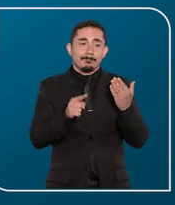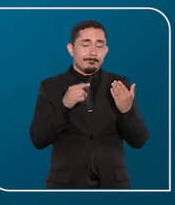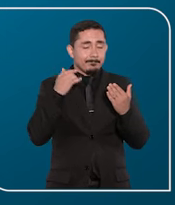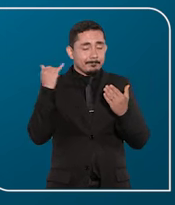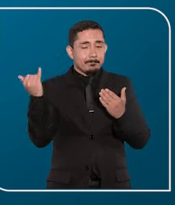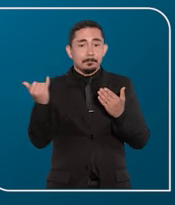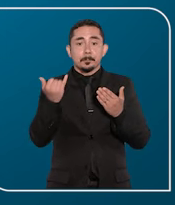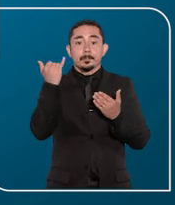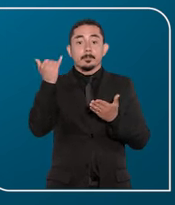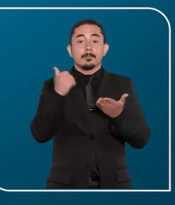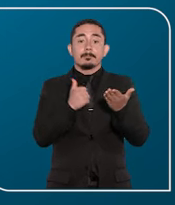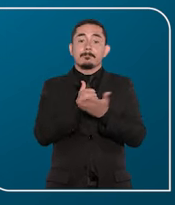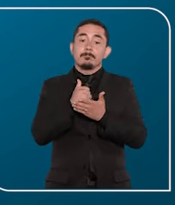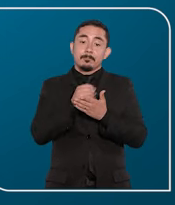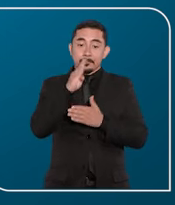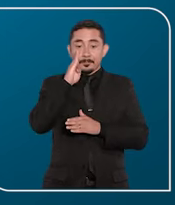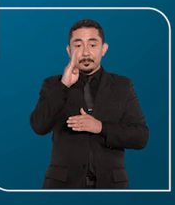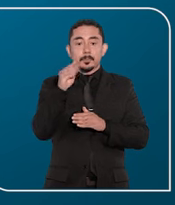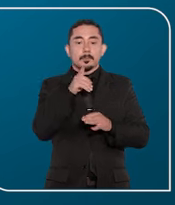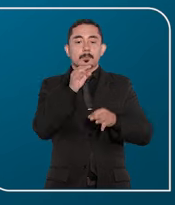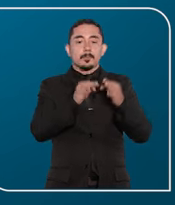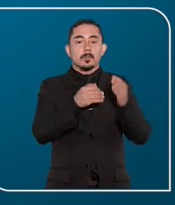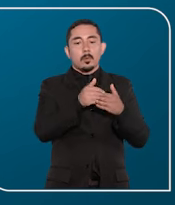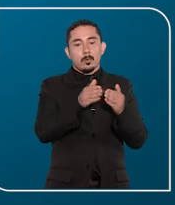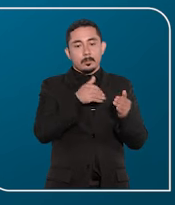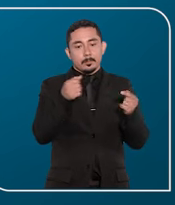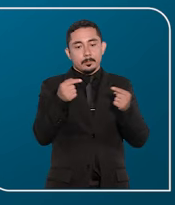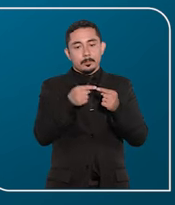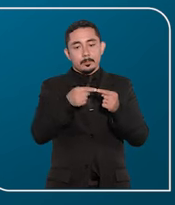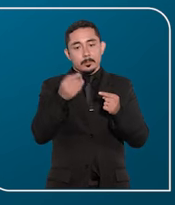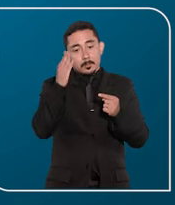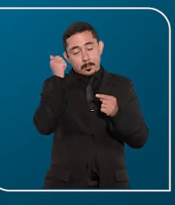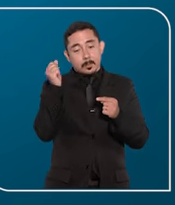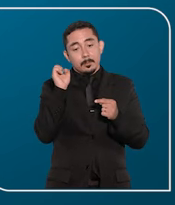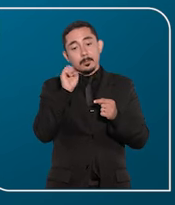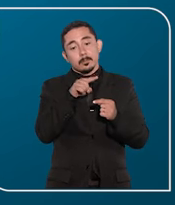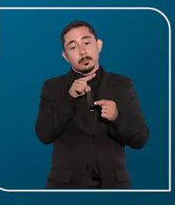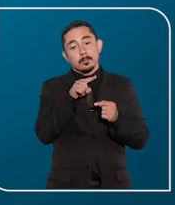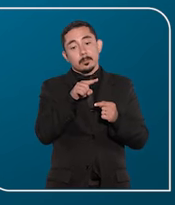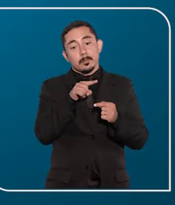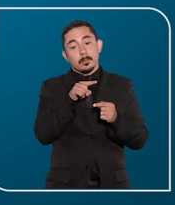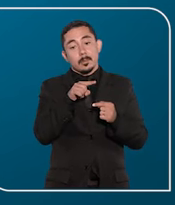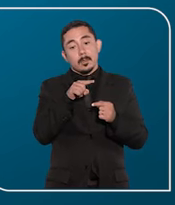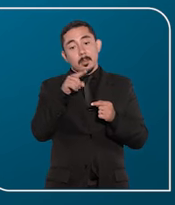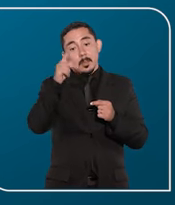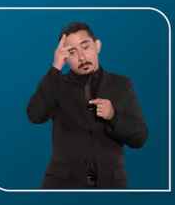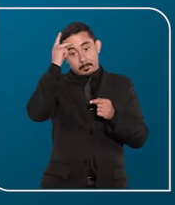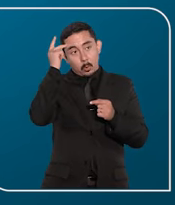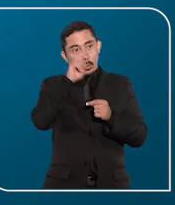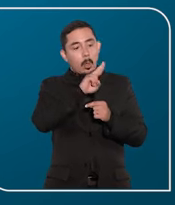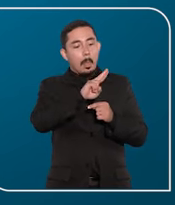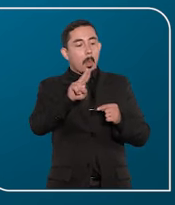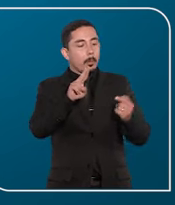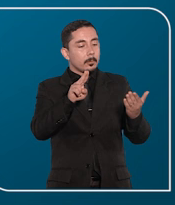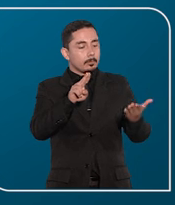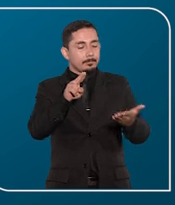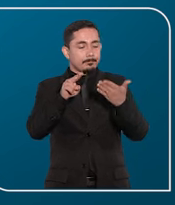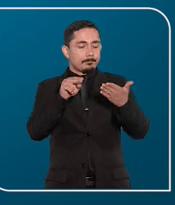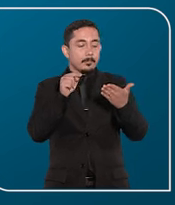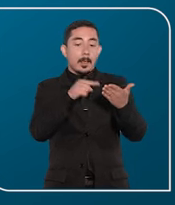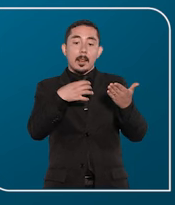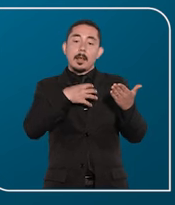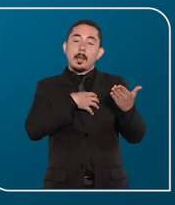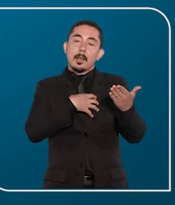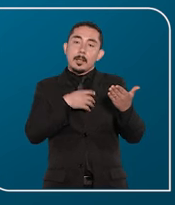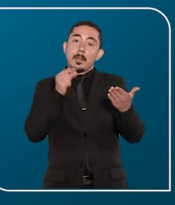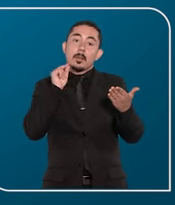para todo e qualquer juiz, que é saber que aquela pessoa que está lá, que já tem o nome, ela sente,